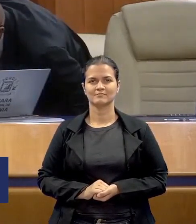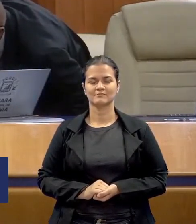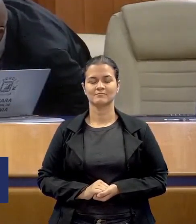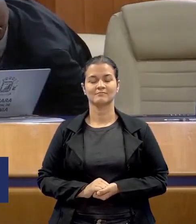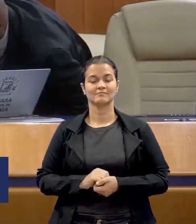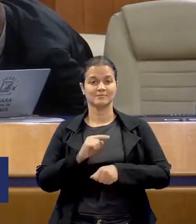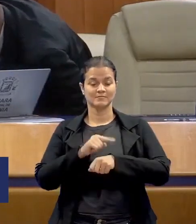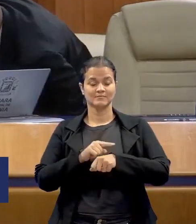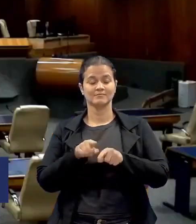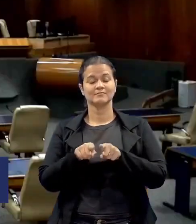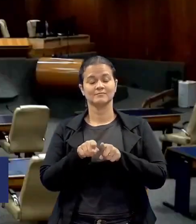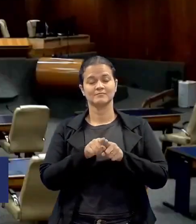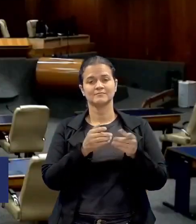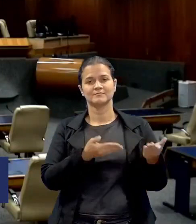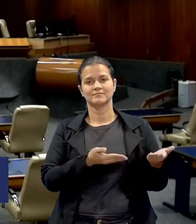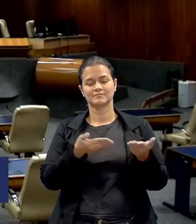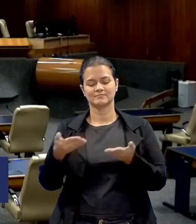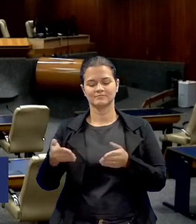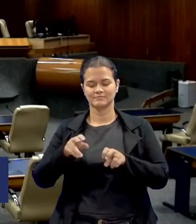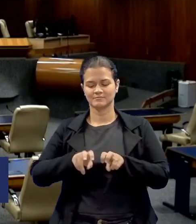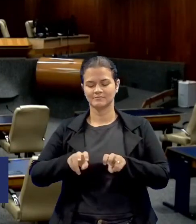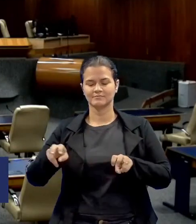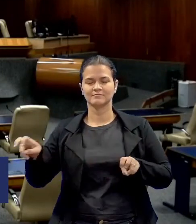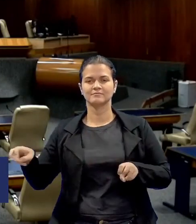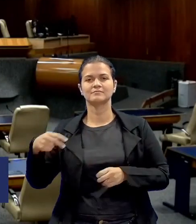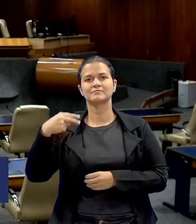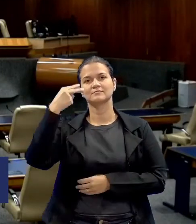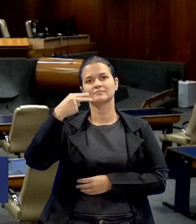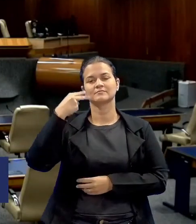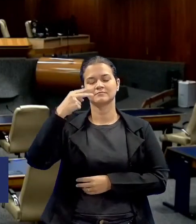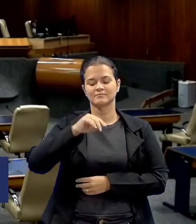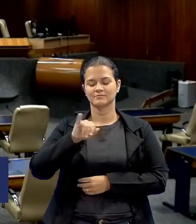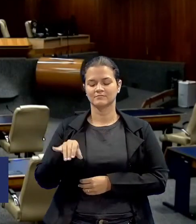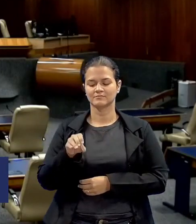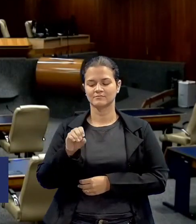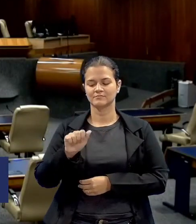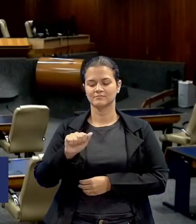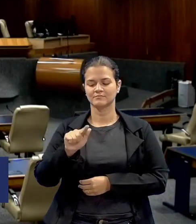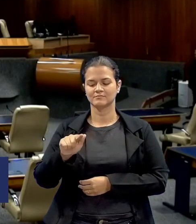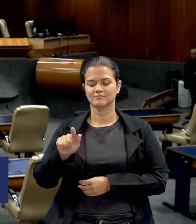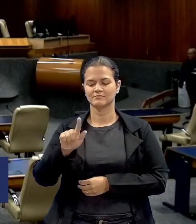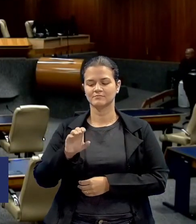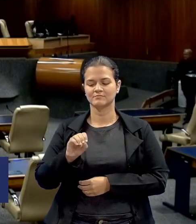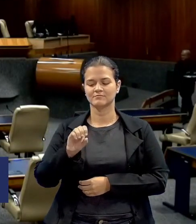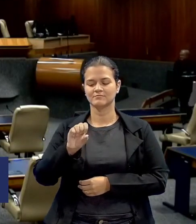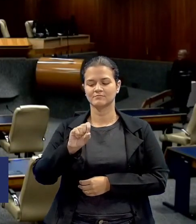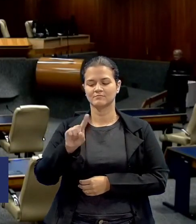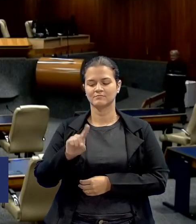Em tempo, convidamos para compor a mesa o vereador Joãozinho Guimarães.